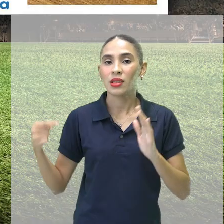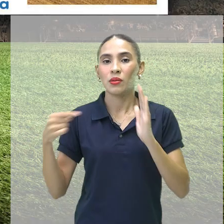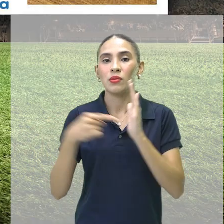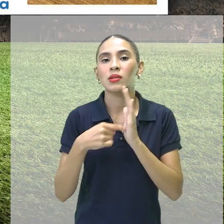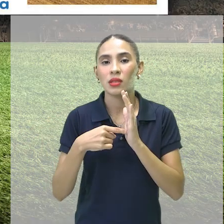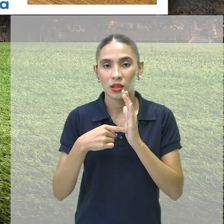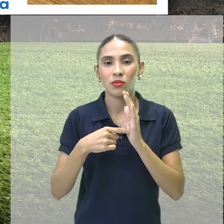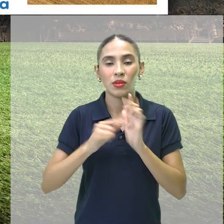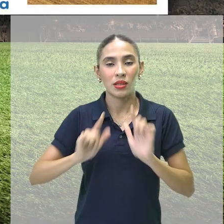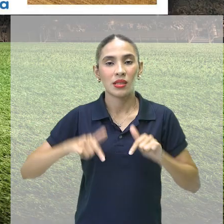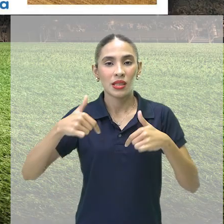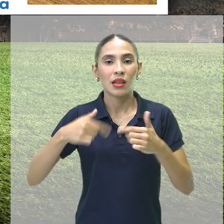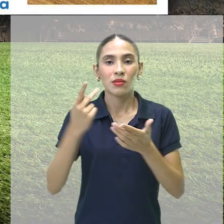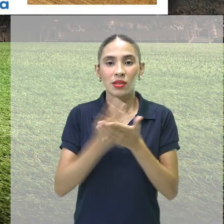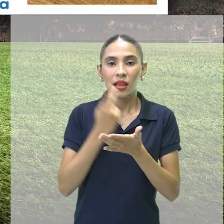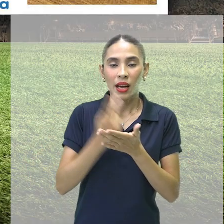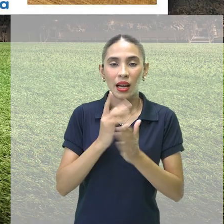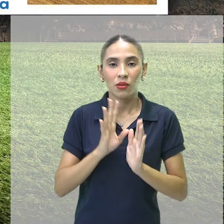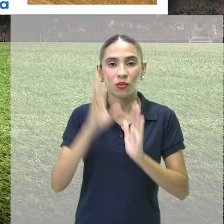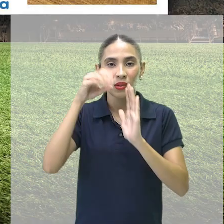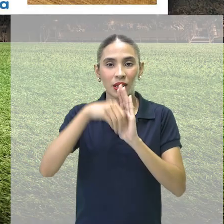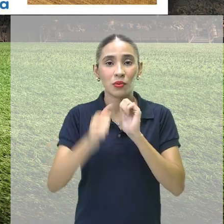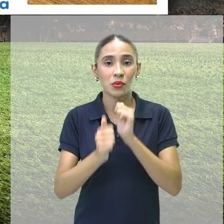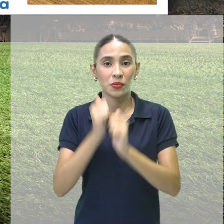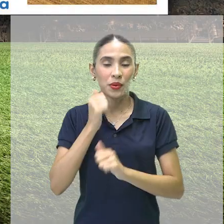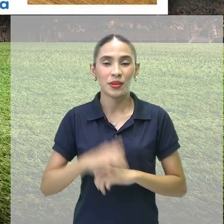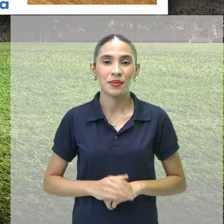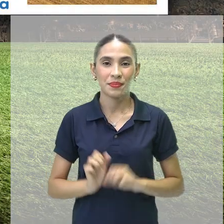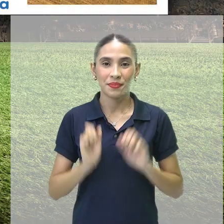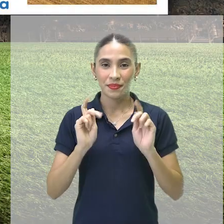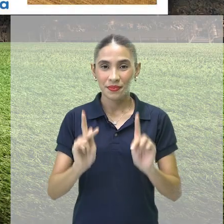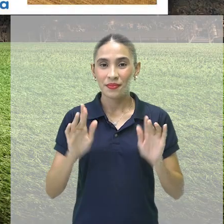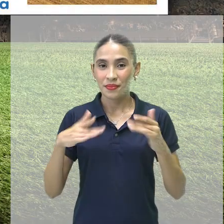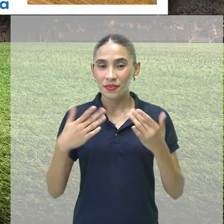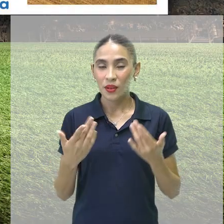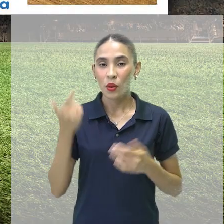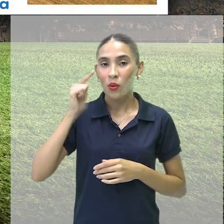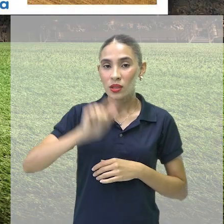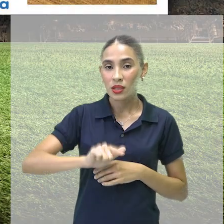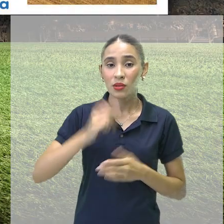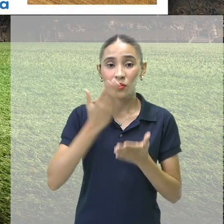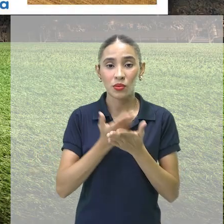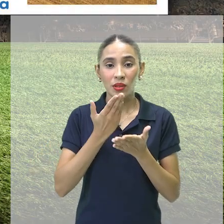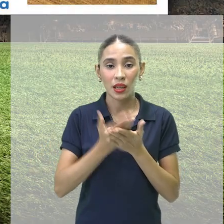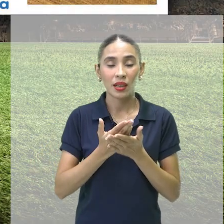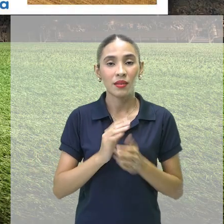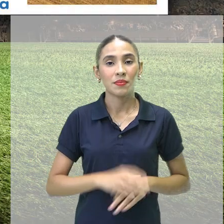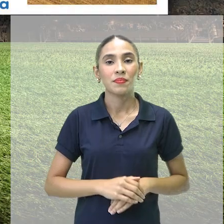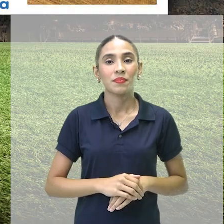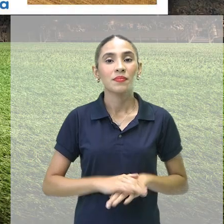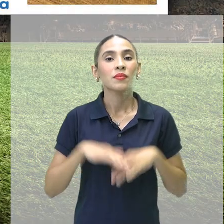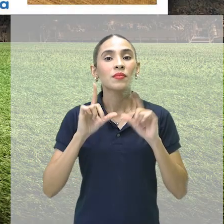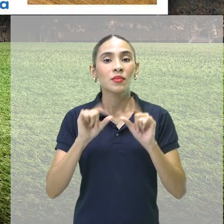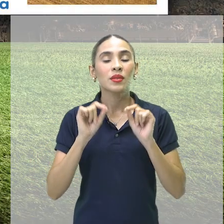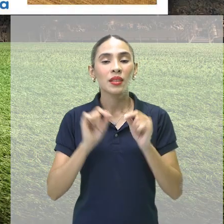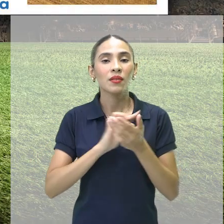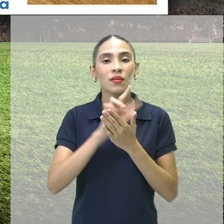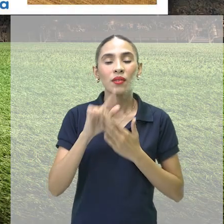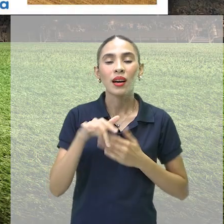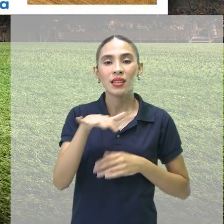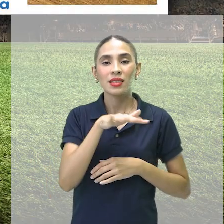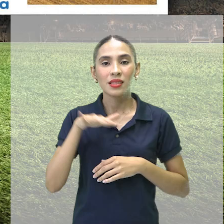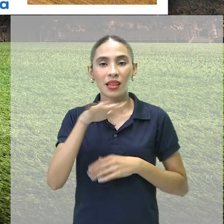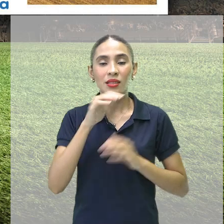atos ilícitos dentro do esporte. Muito bem, então a gente conseguiu ver na nossa aula sobre diversos cenários que o